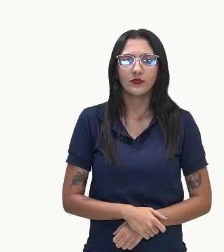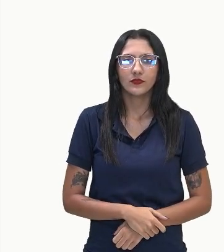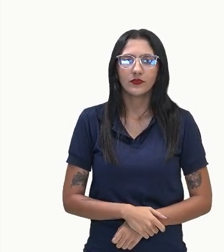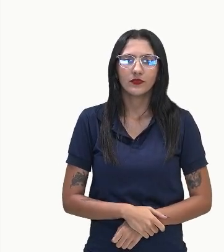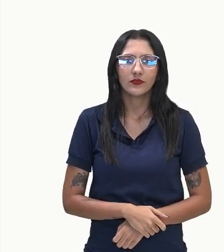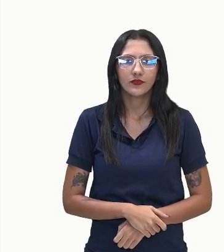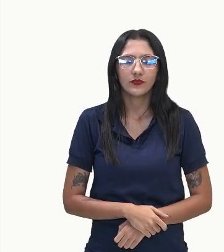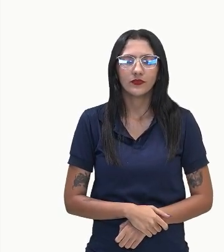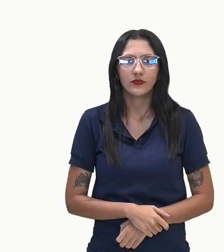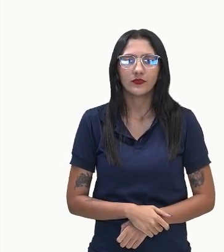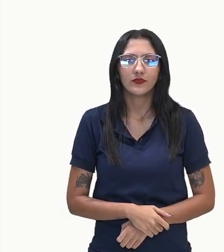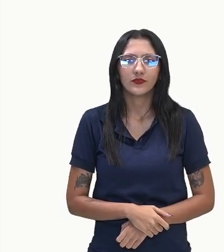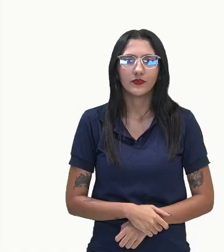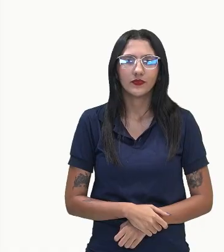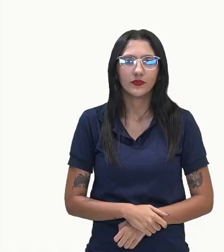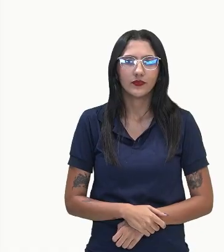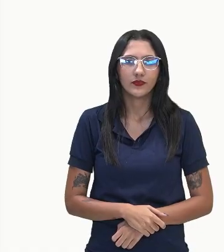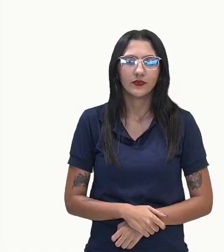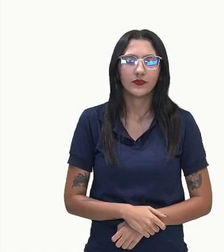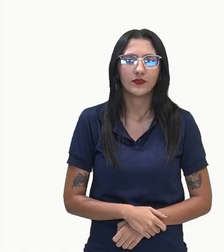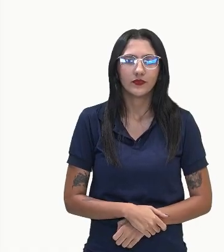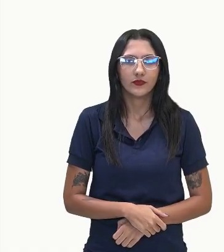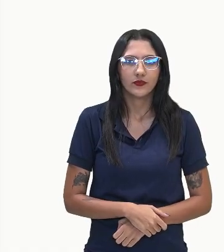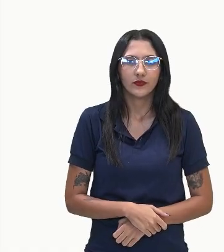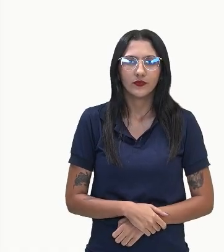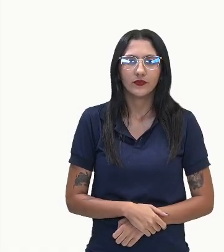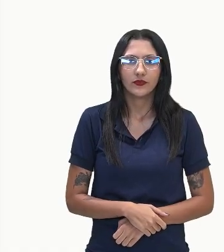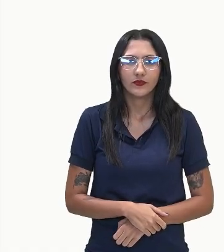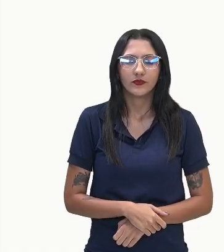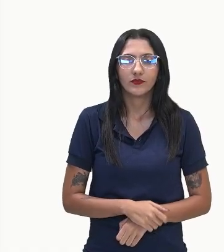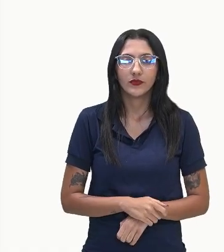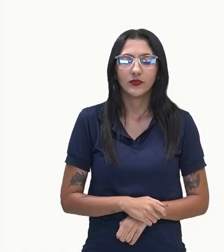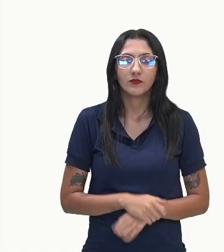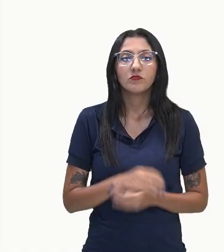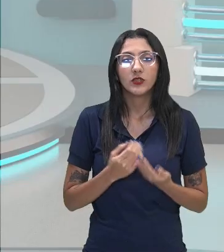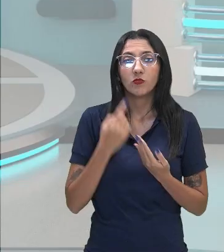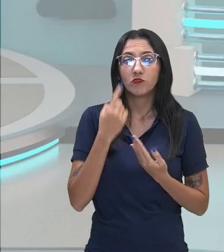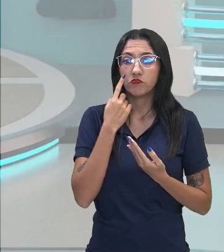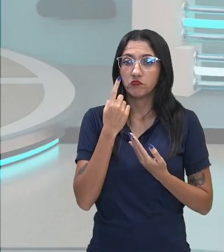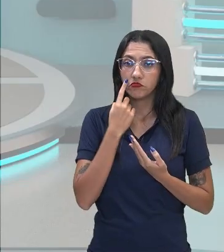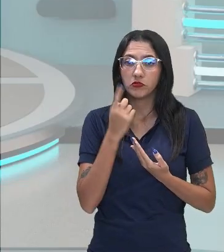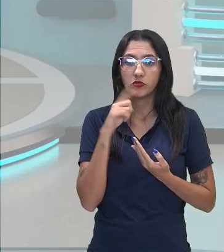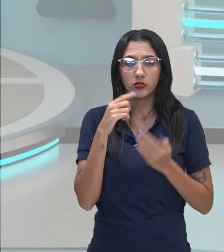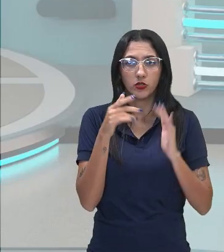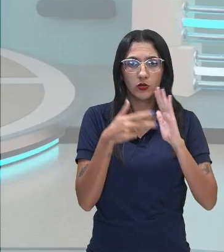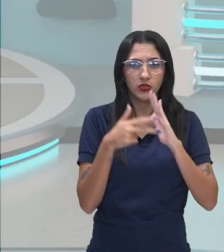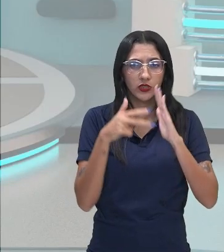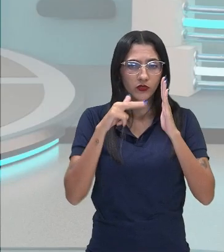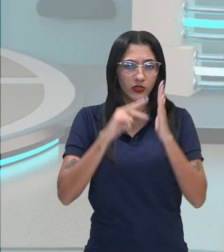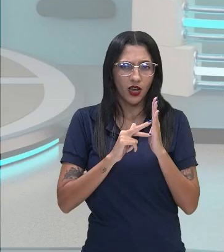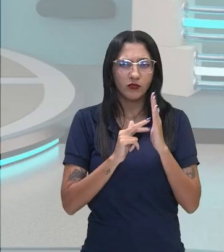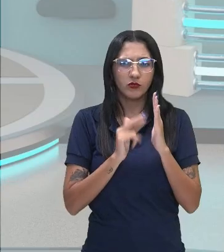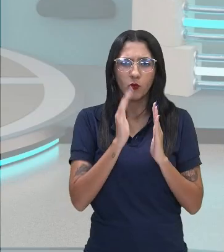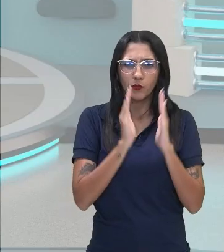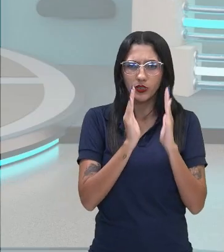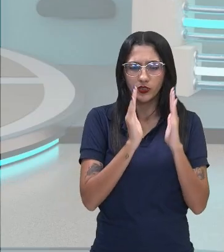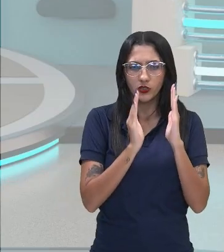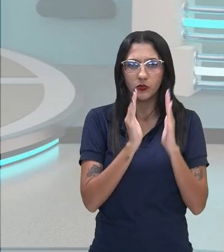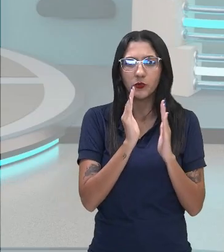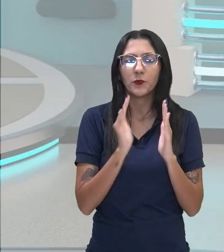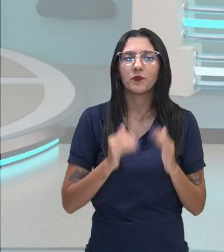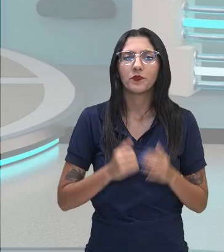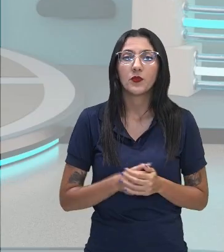assim nós demos uma breve pincelada nesse período da pré-história. Vocês conheceram algumas pinturas rupestres e a